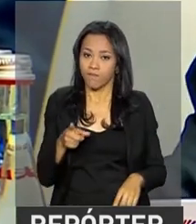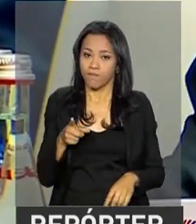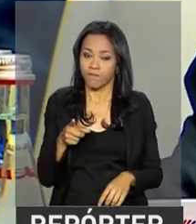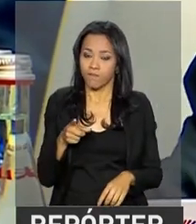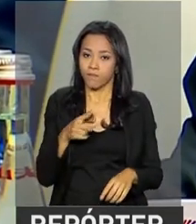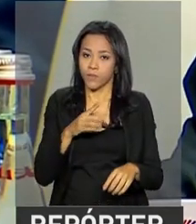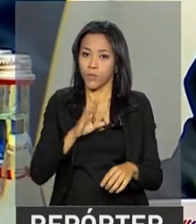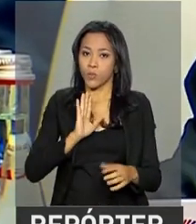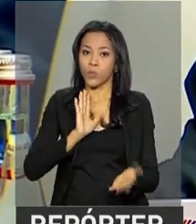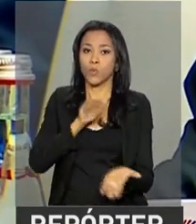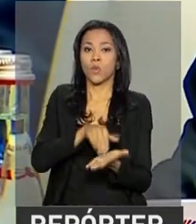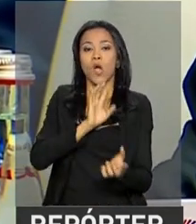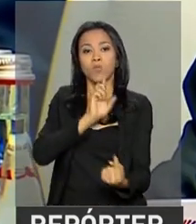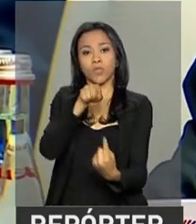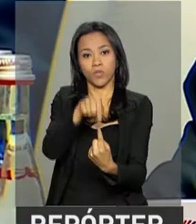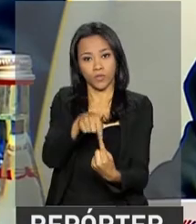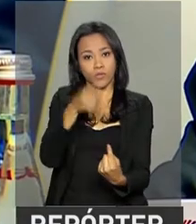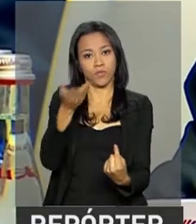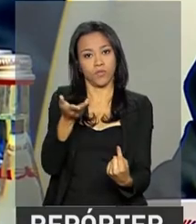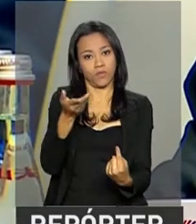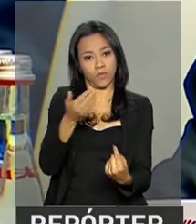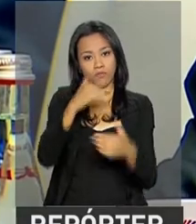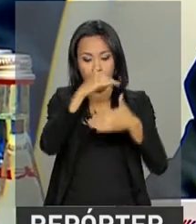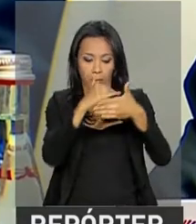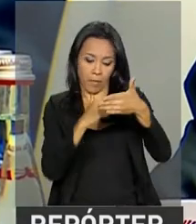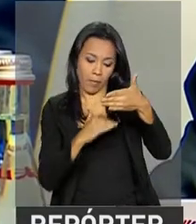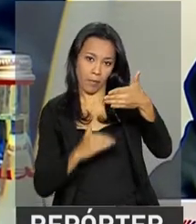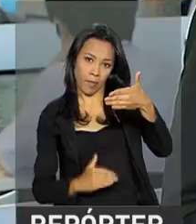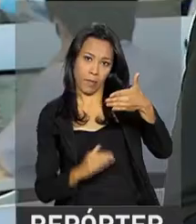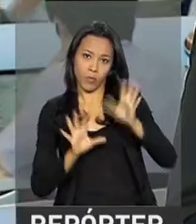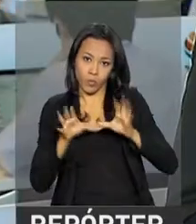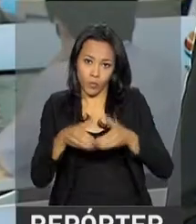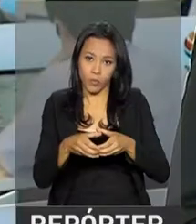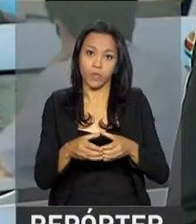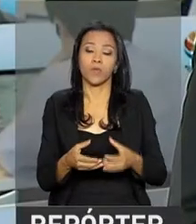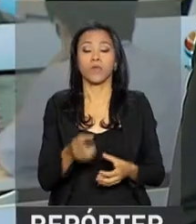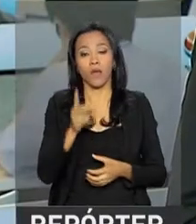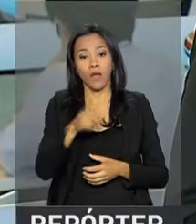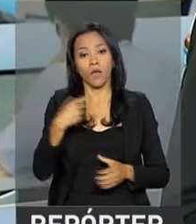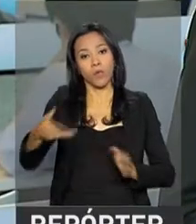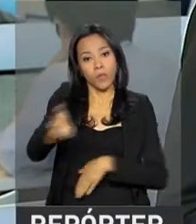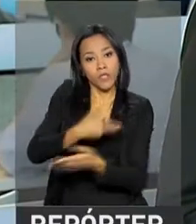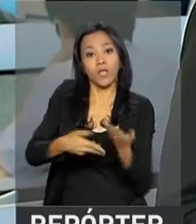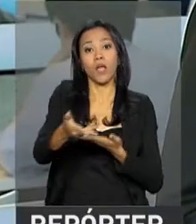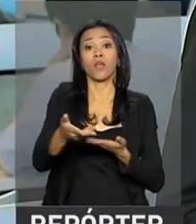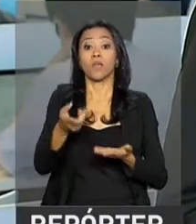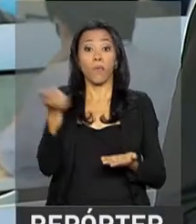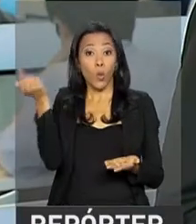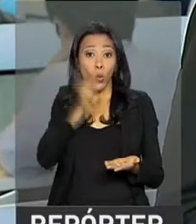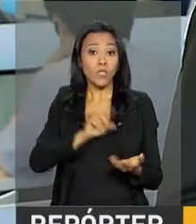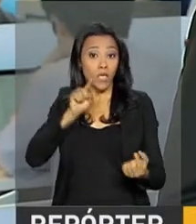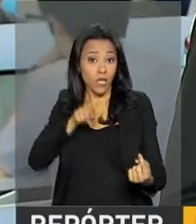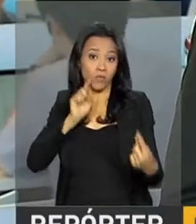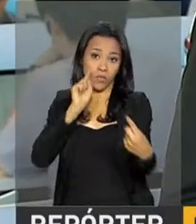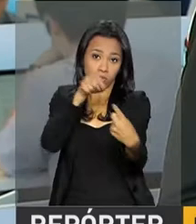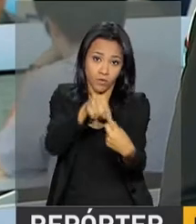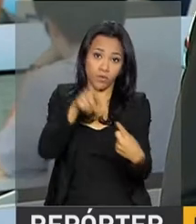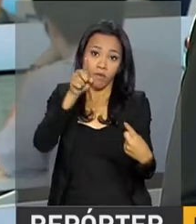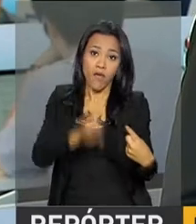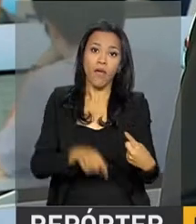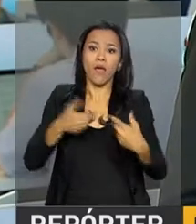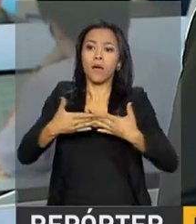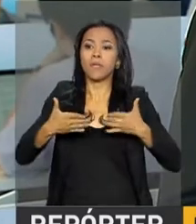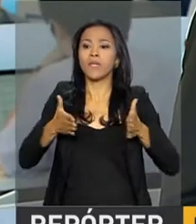objetivo último do BRICS: compartilhar desenvolvimento. E para que esta meta seja alcançada, nada melhor do que ampliar